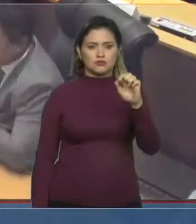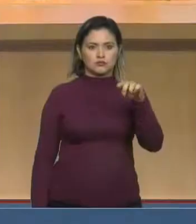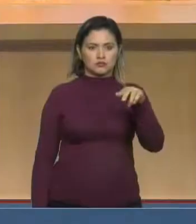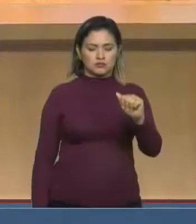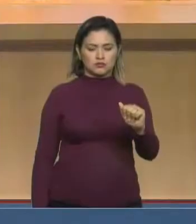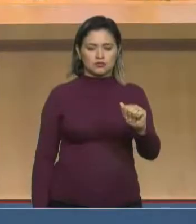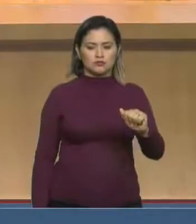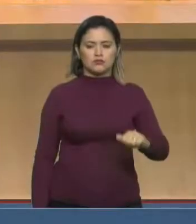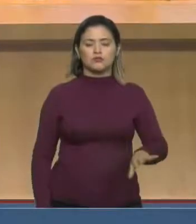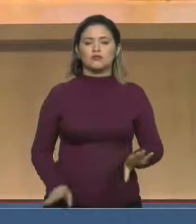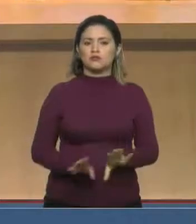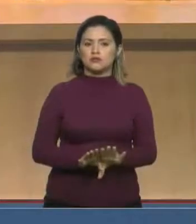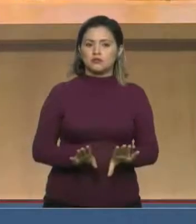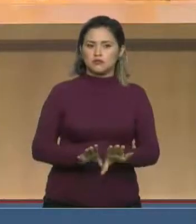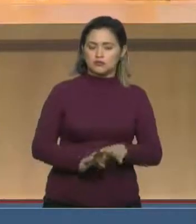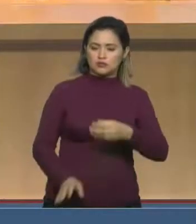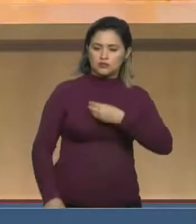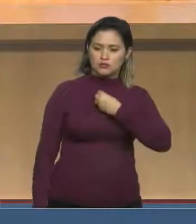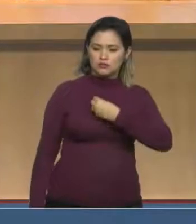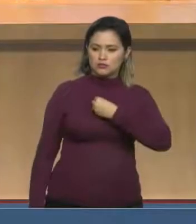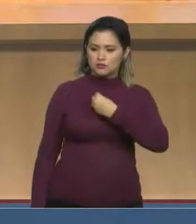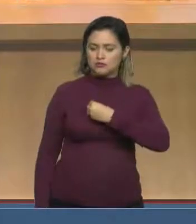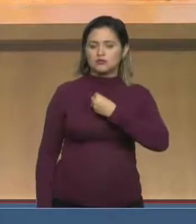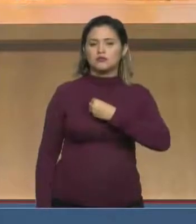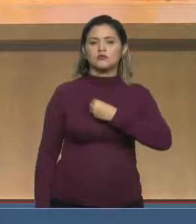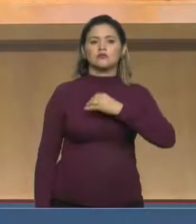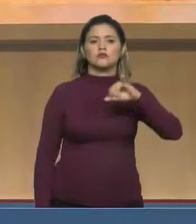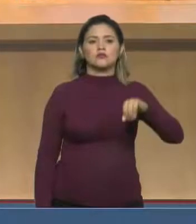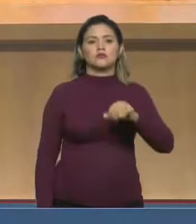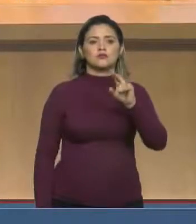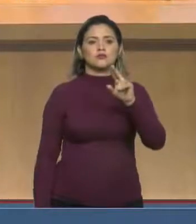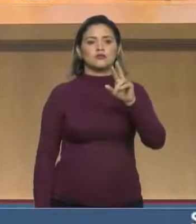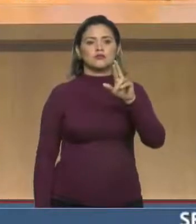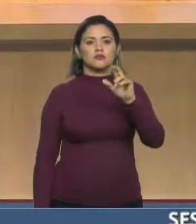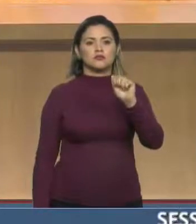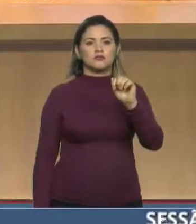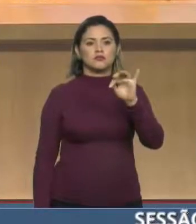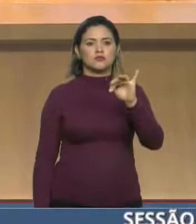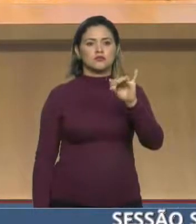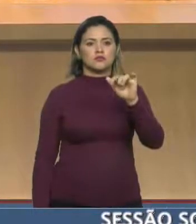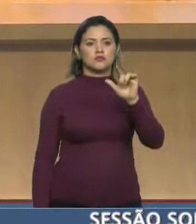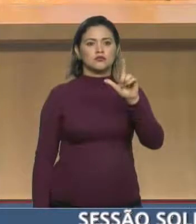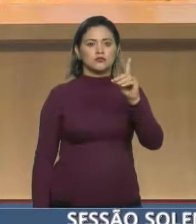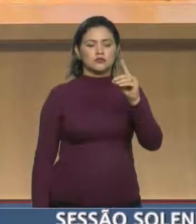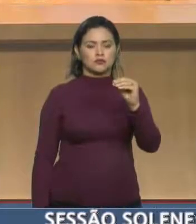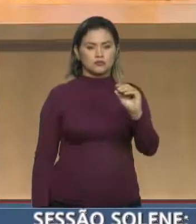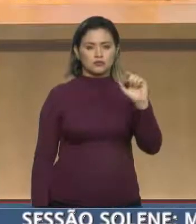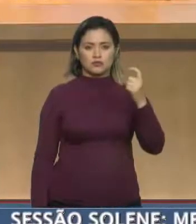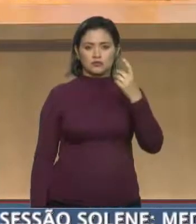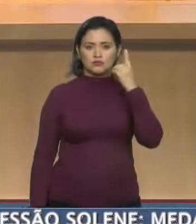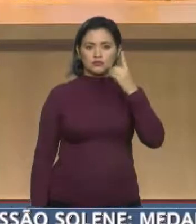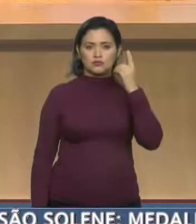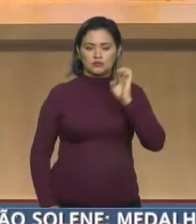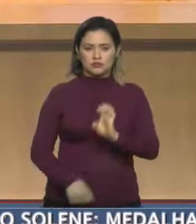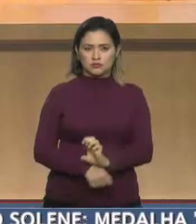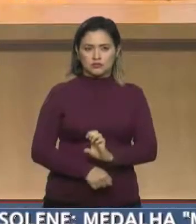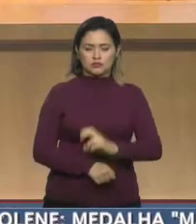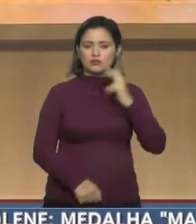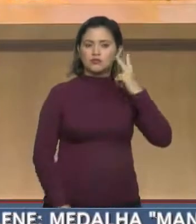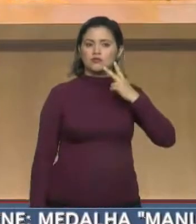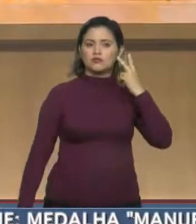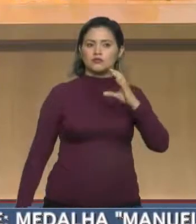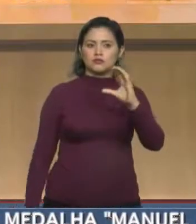Registro ainda as presenças do senhor Jura Filho, ex-deputado estadual, e dos vereadores da cidade de